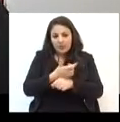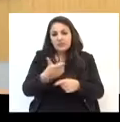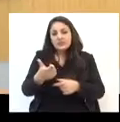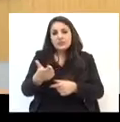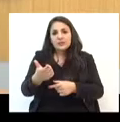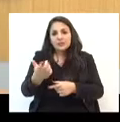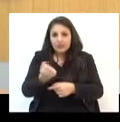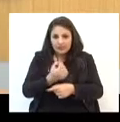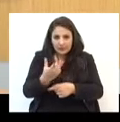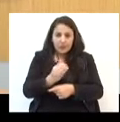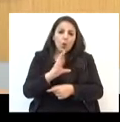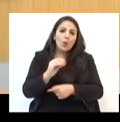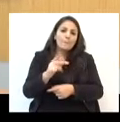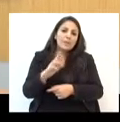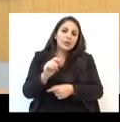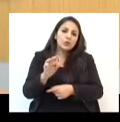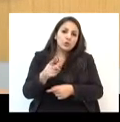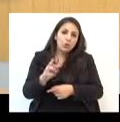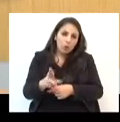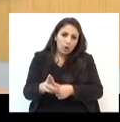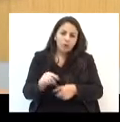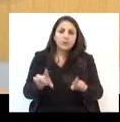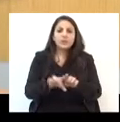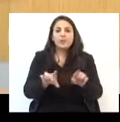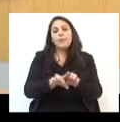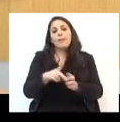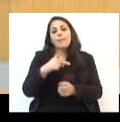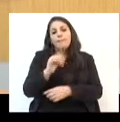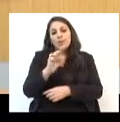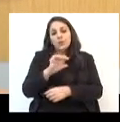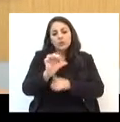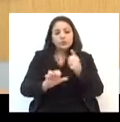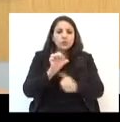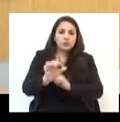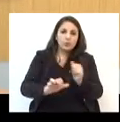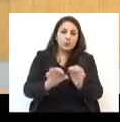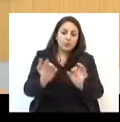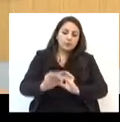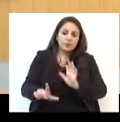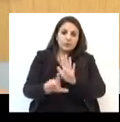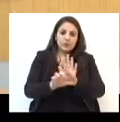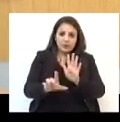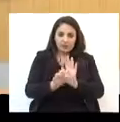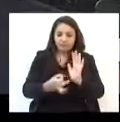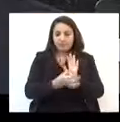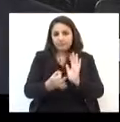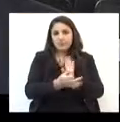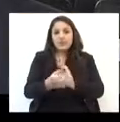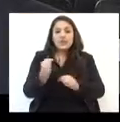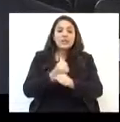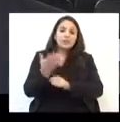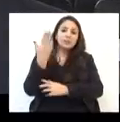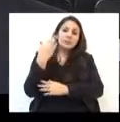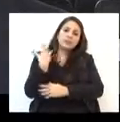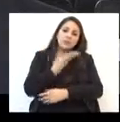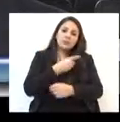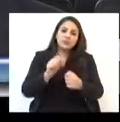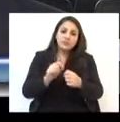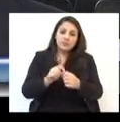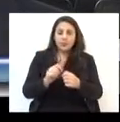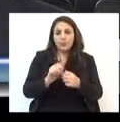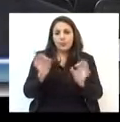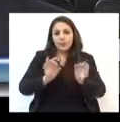quesitos. E o vereador Pedro Danelli transformou um projeto de lei em indicação. Confira. No ano passado, nós fizemos